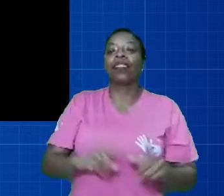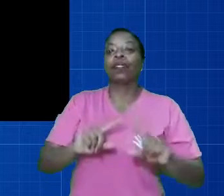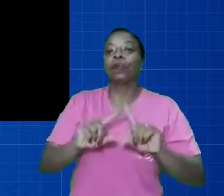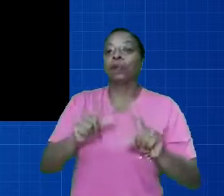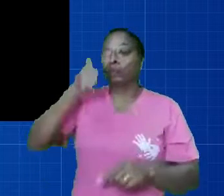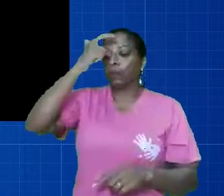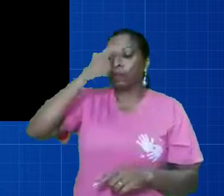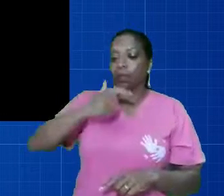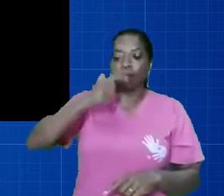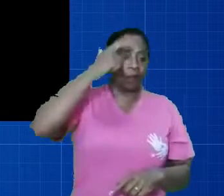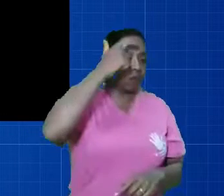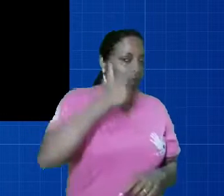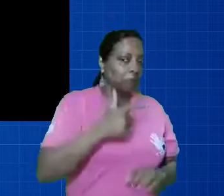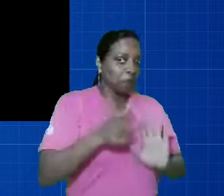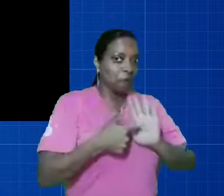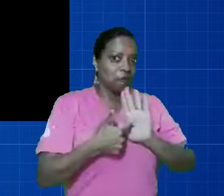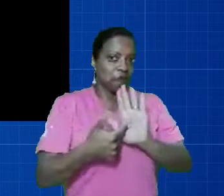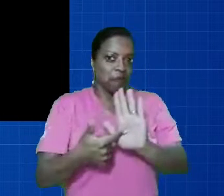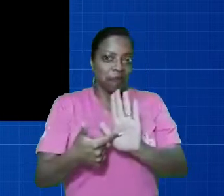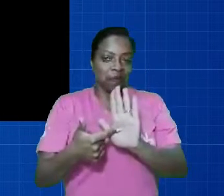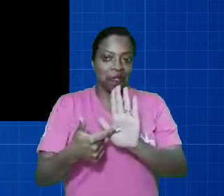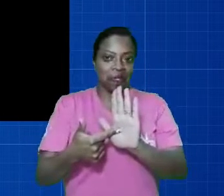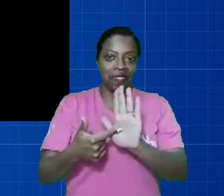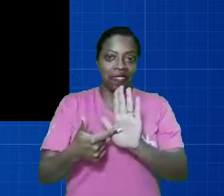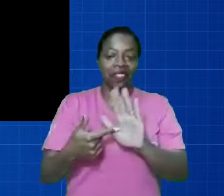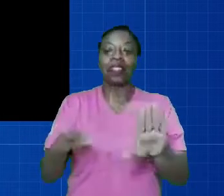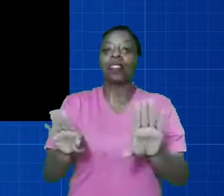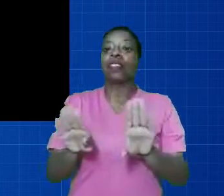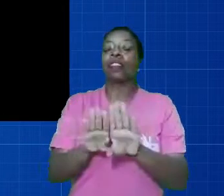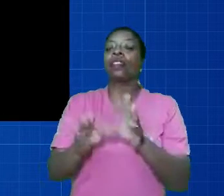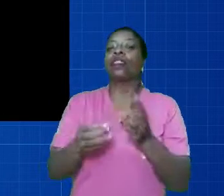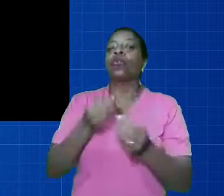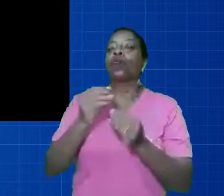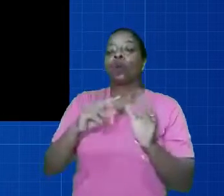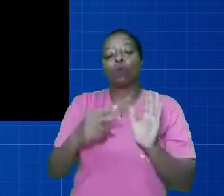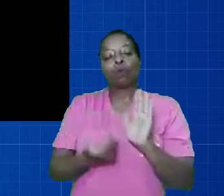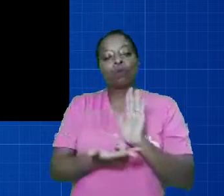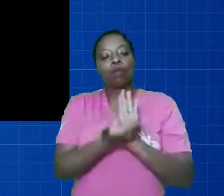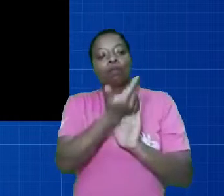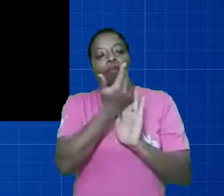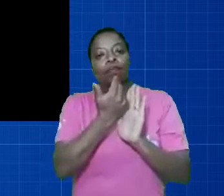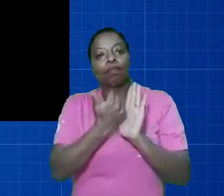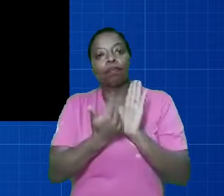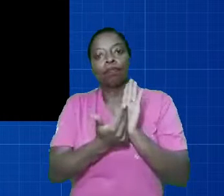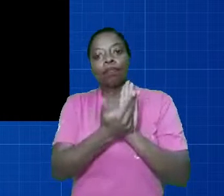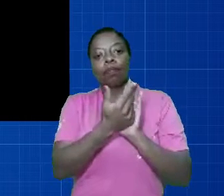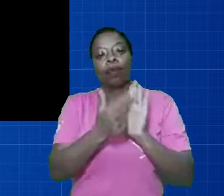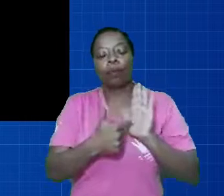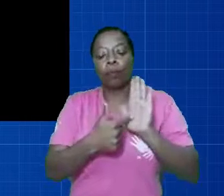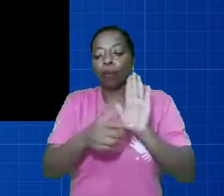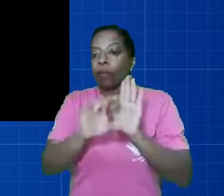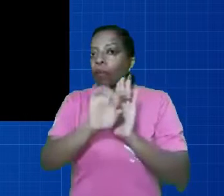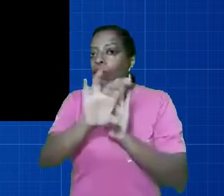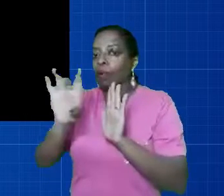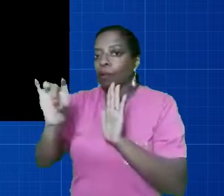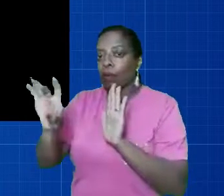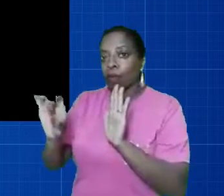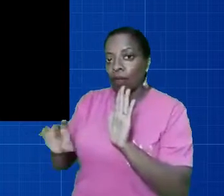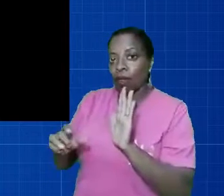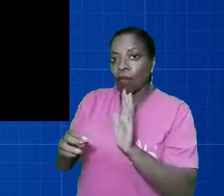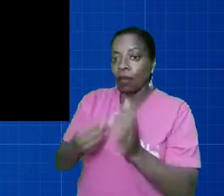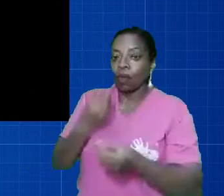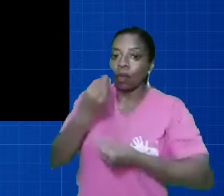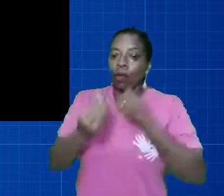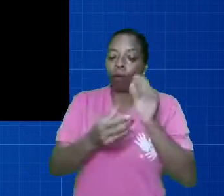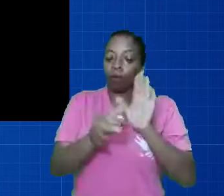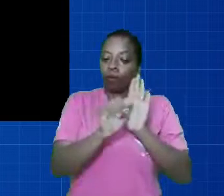está descrita ali. Os signos, os símbolos de referência de cada um deles, mostrando